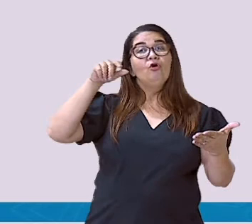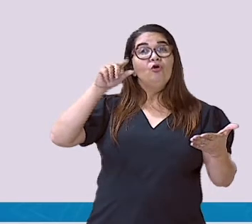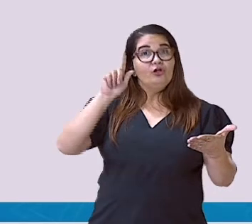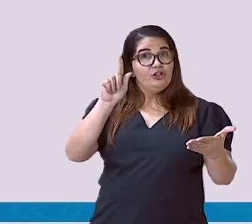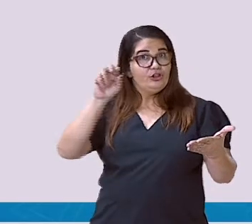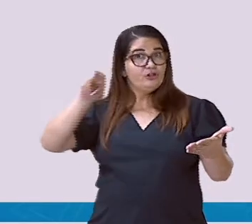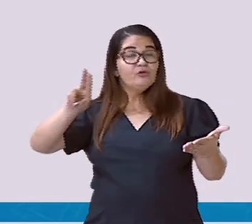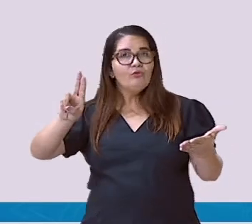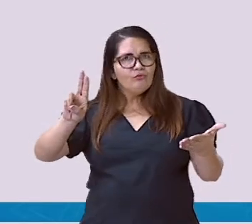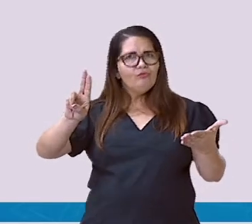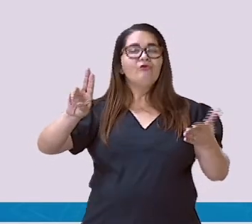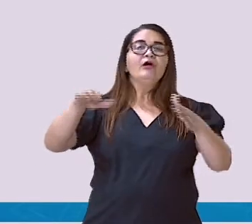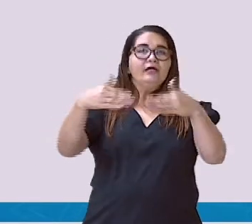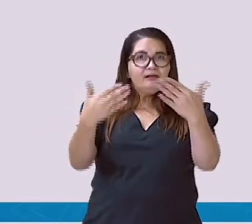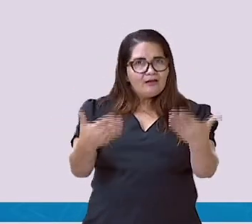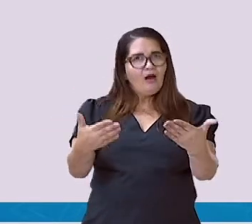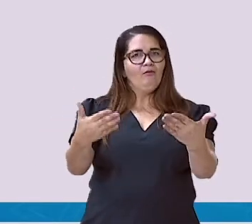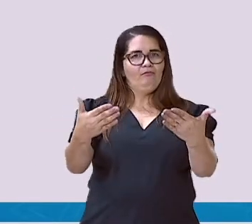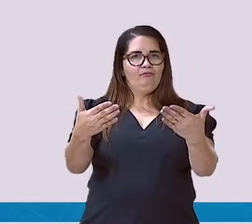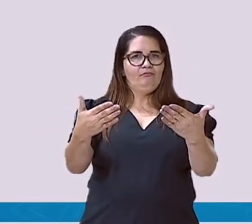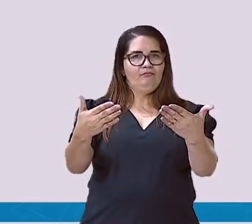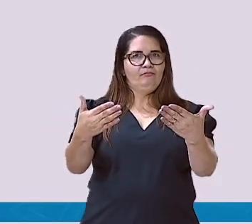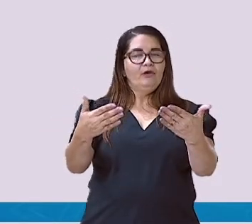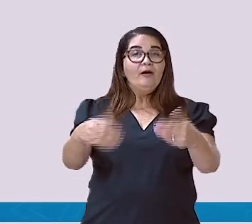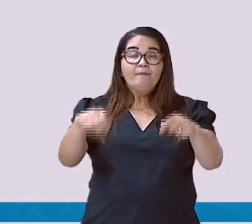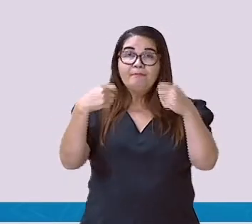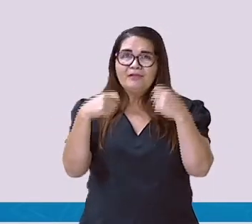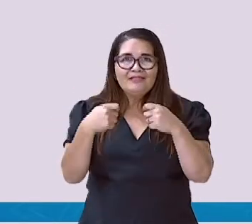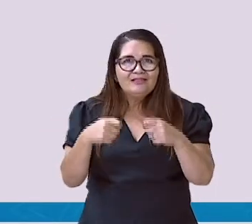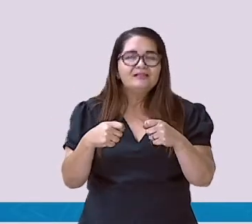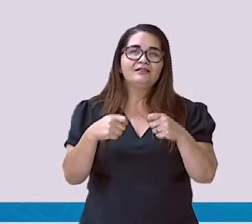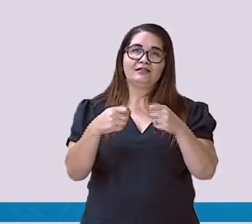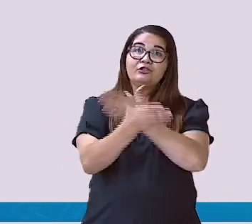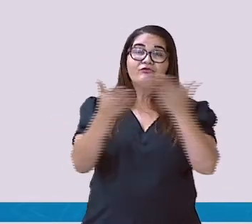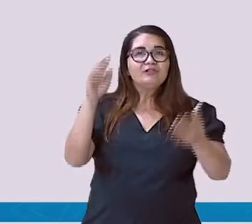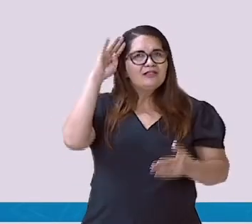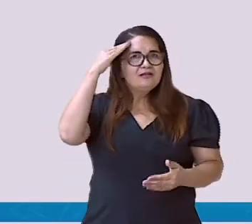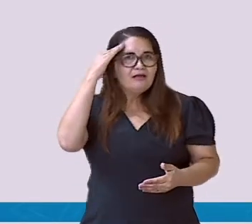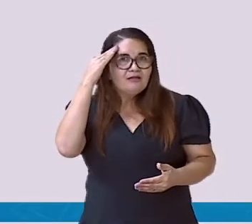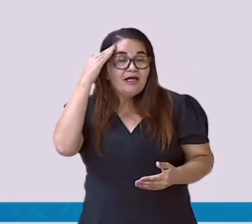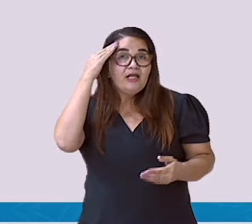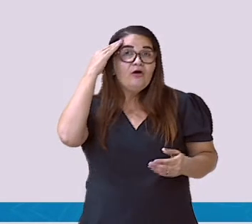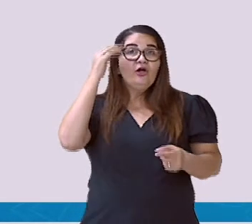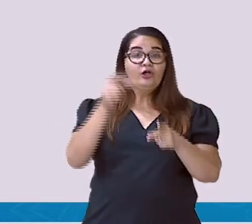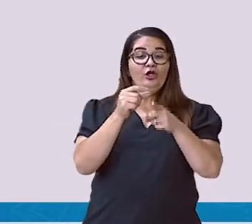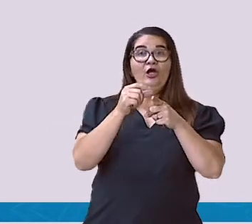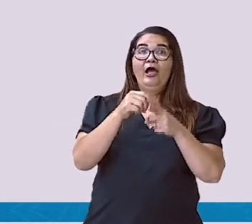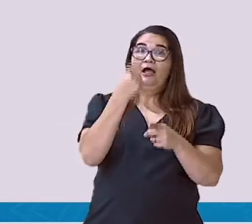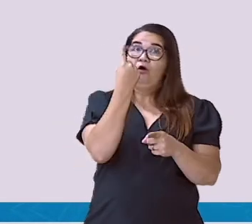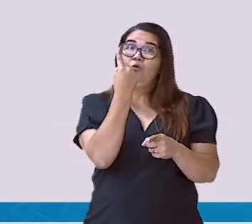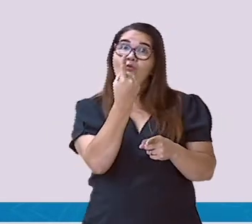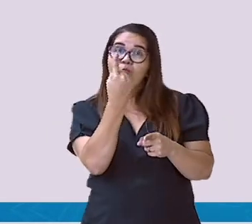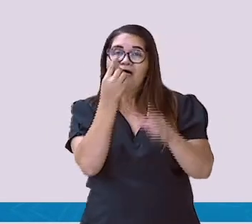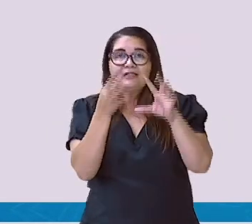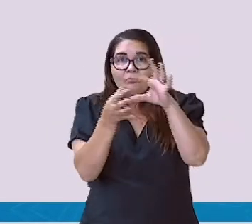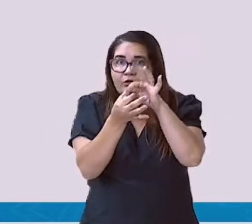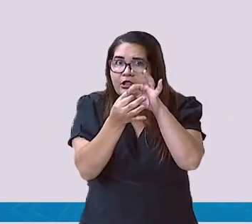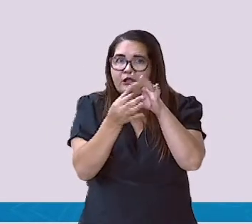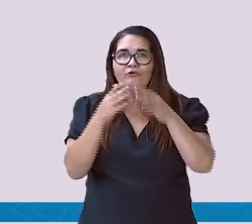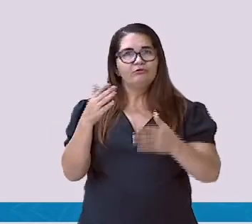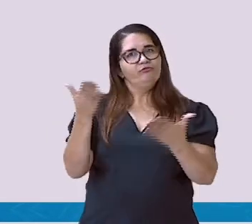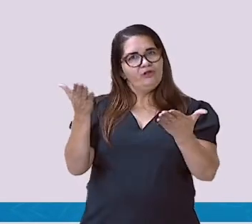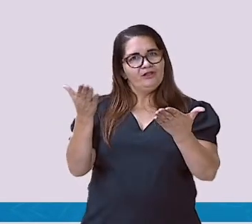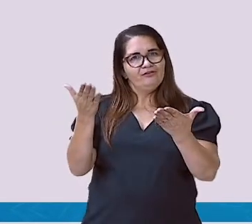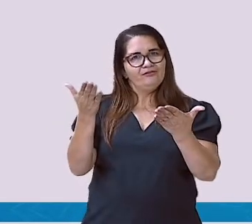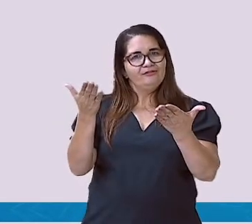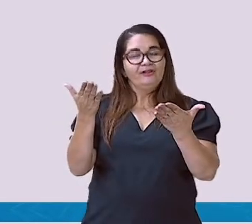GU, o U tem que ser imperceptível na pronúncia. Aqui eu falo querido, querido,